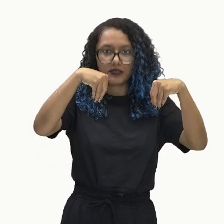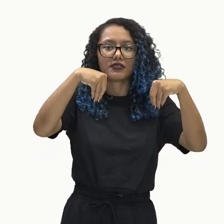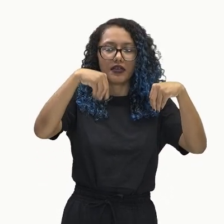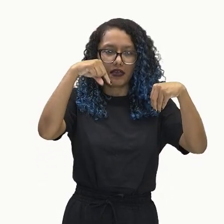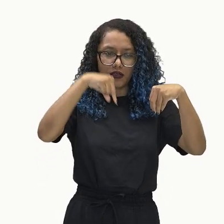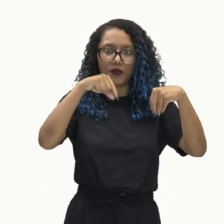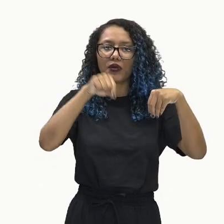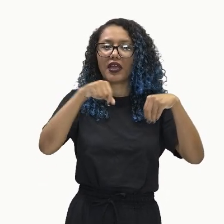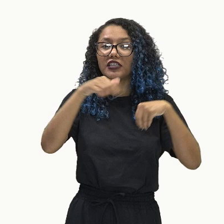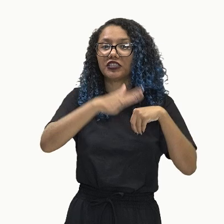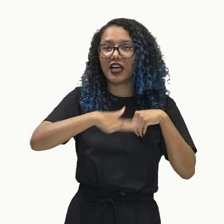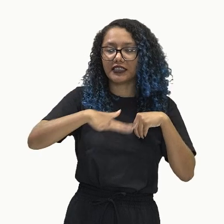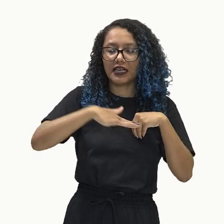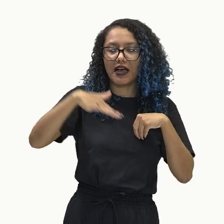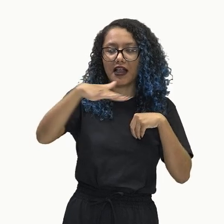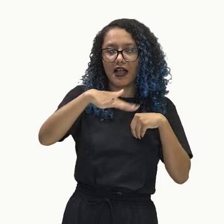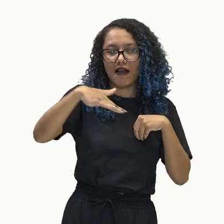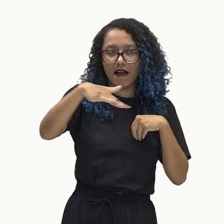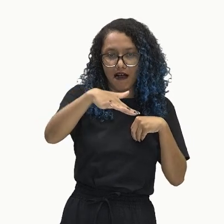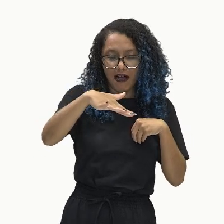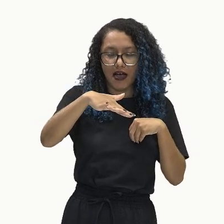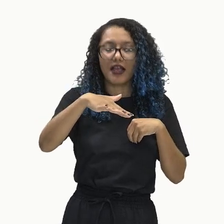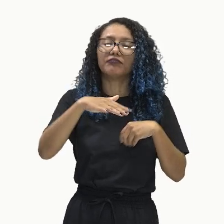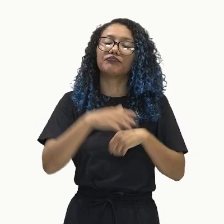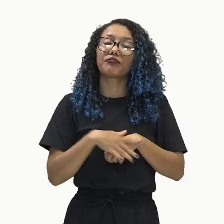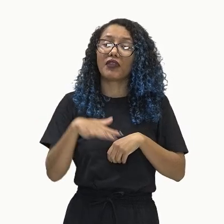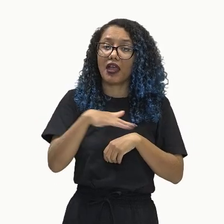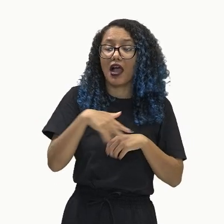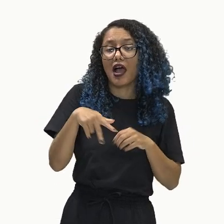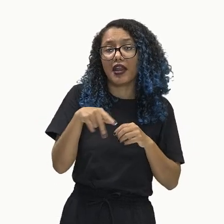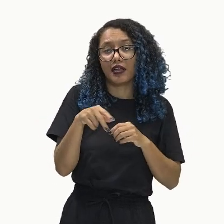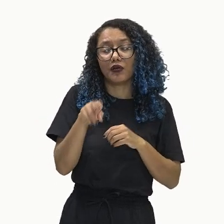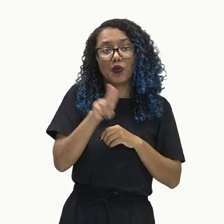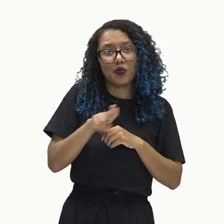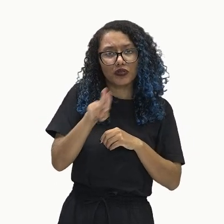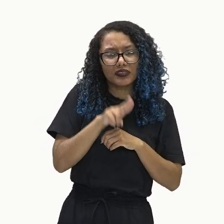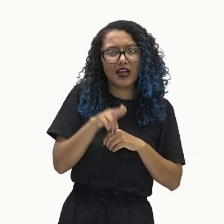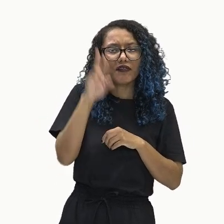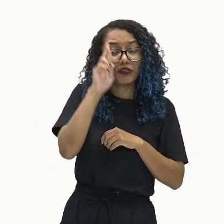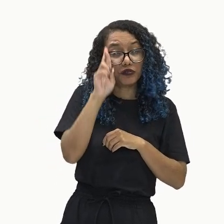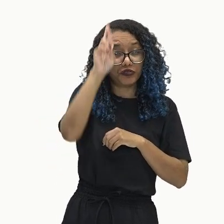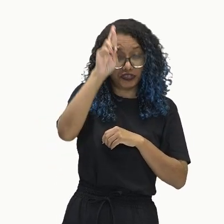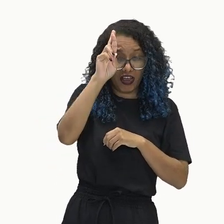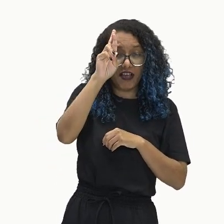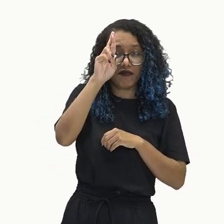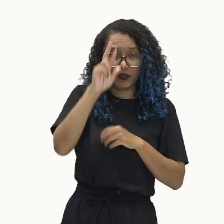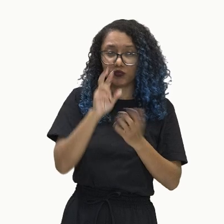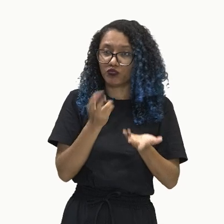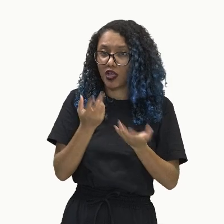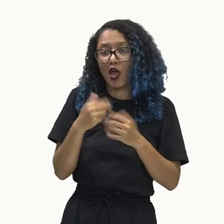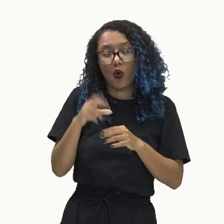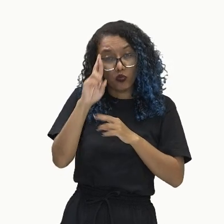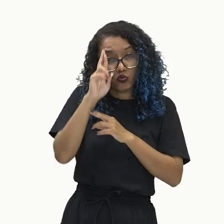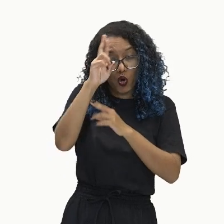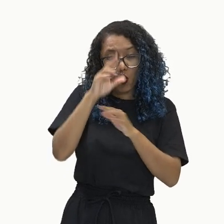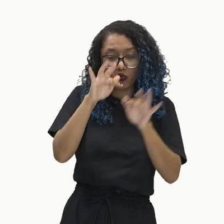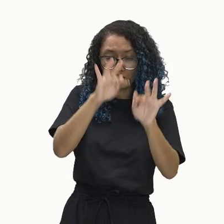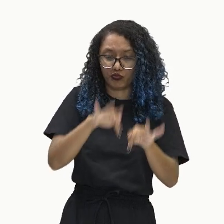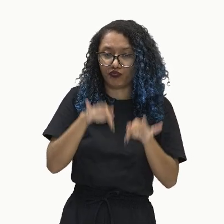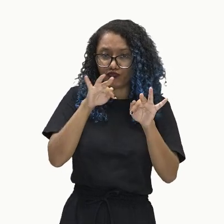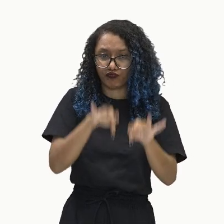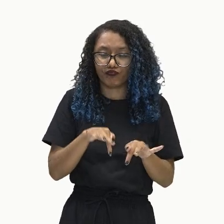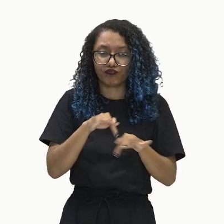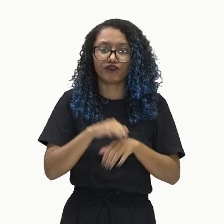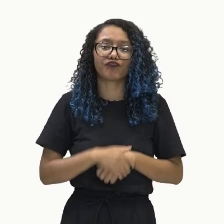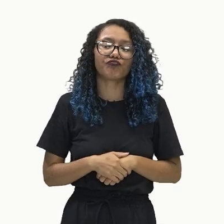mansos, tá, gente? Utilizados tanto pelos senhores feudais, que eram justamente os senhores donos dos feudos, ou que se